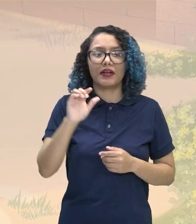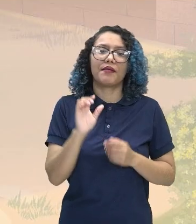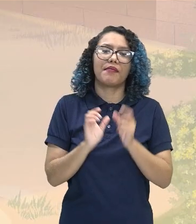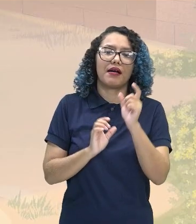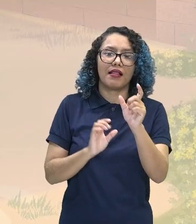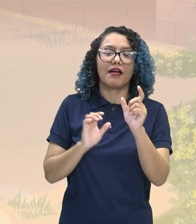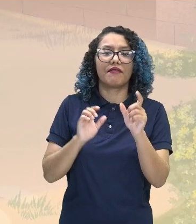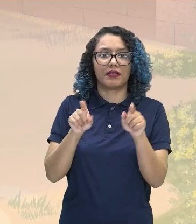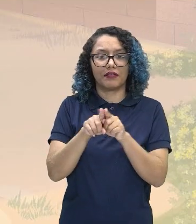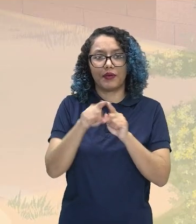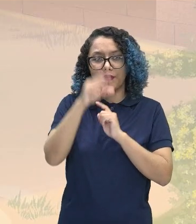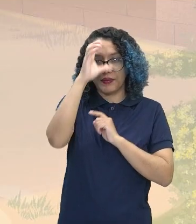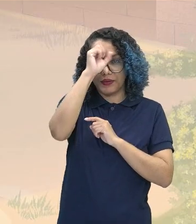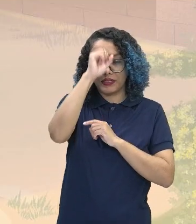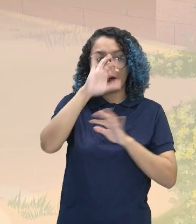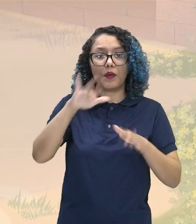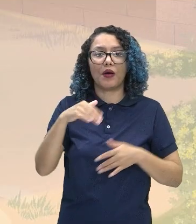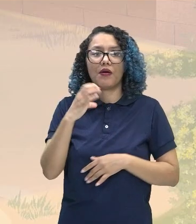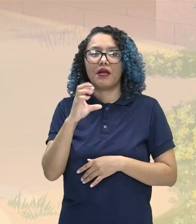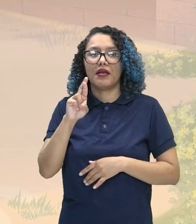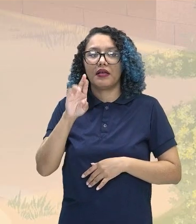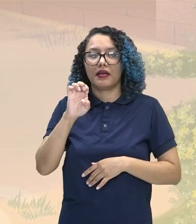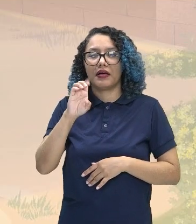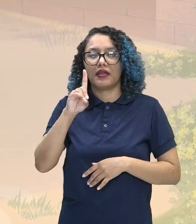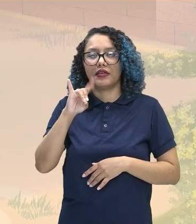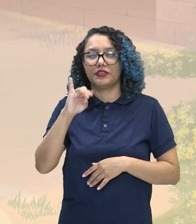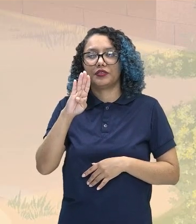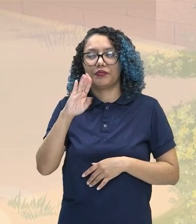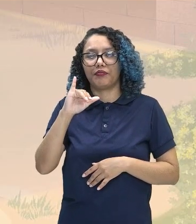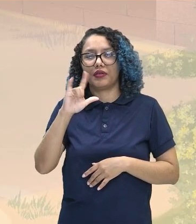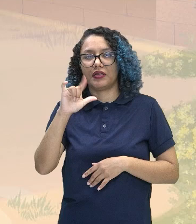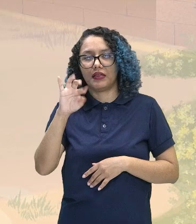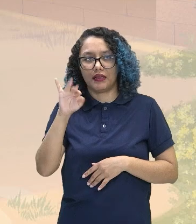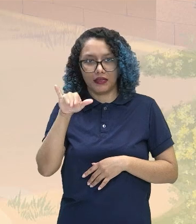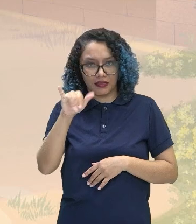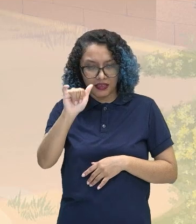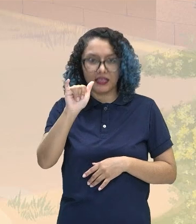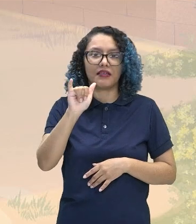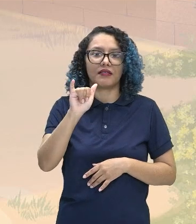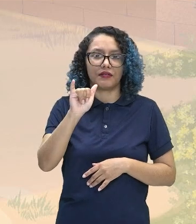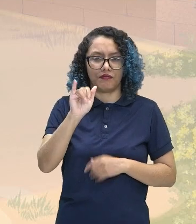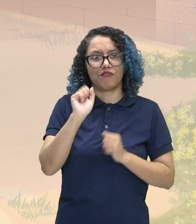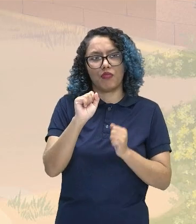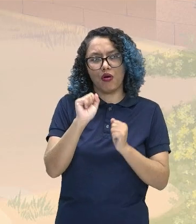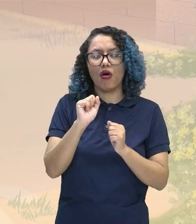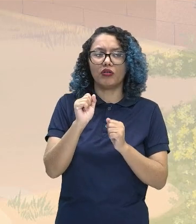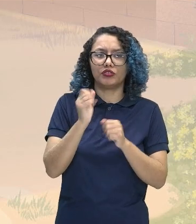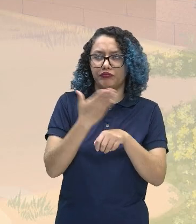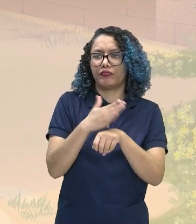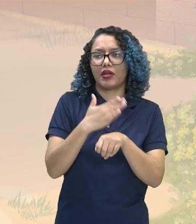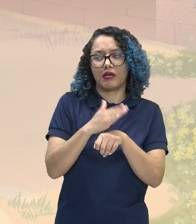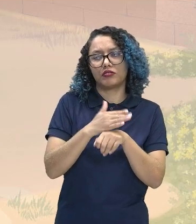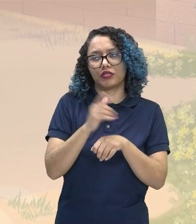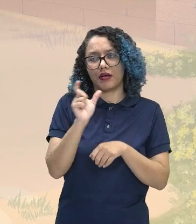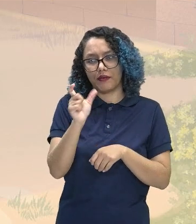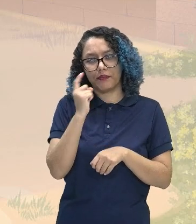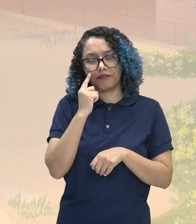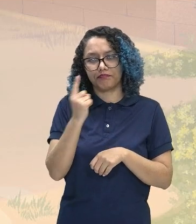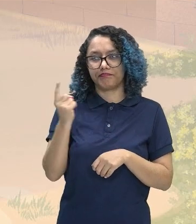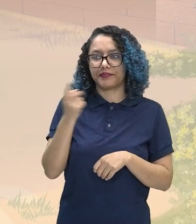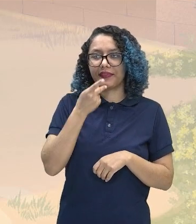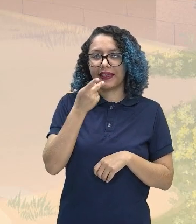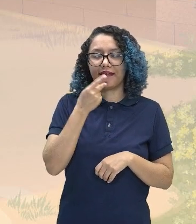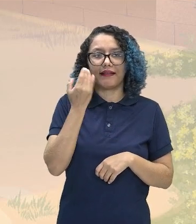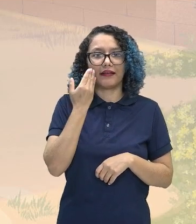que é credibility ou credibility. Você pode dizer, você pode repetir comigo,